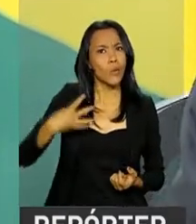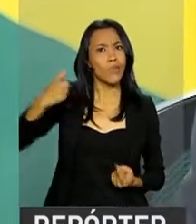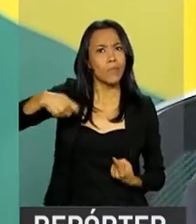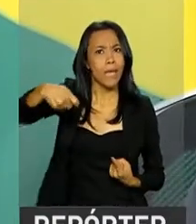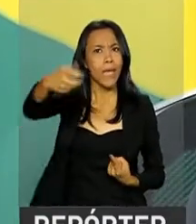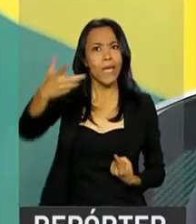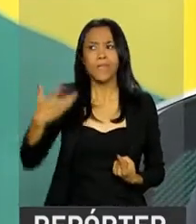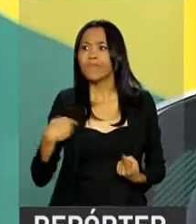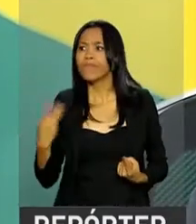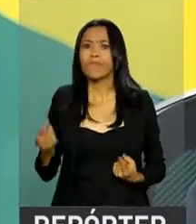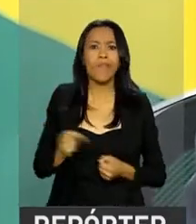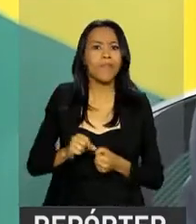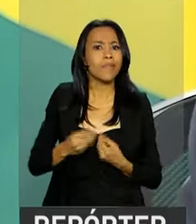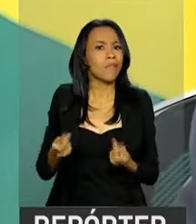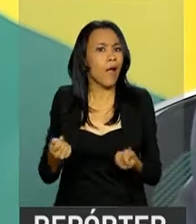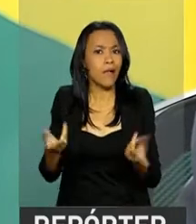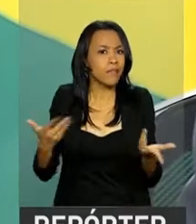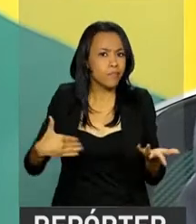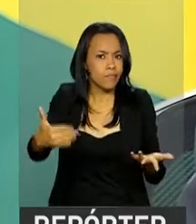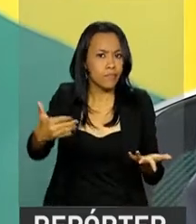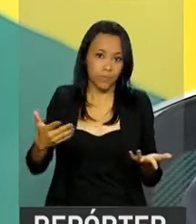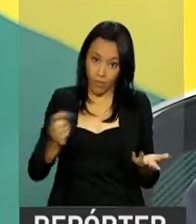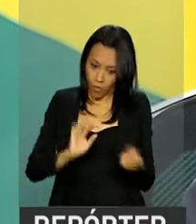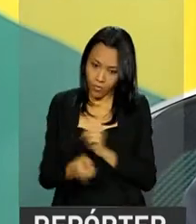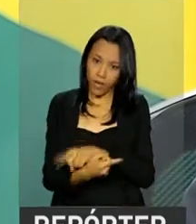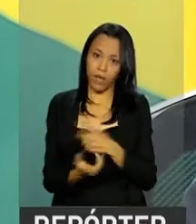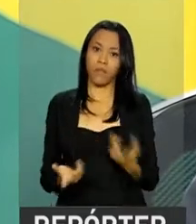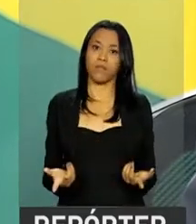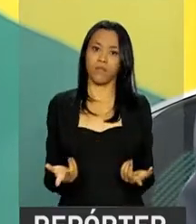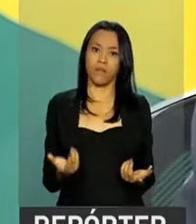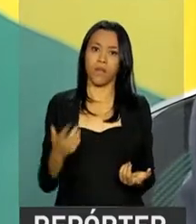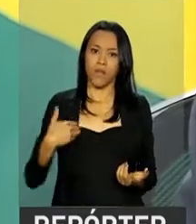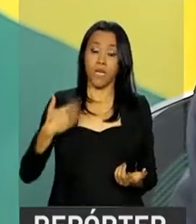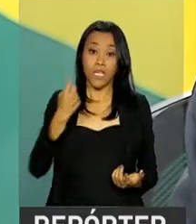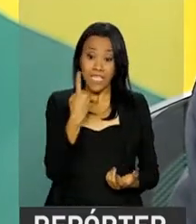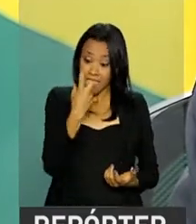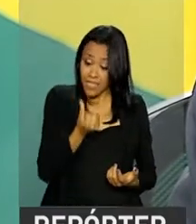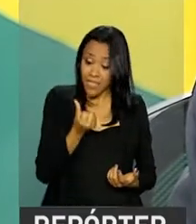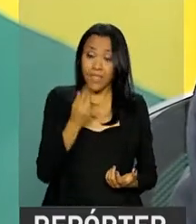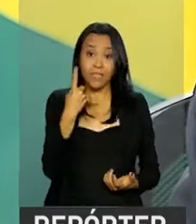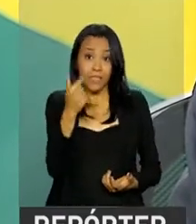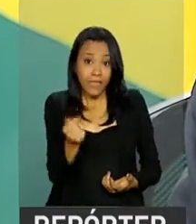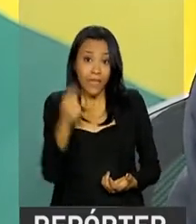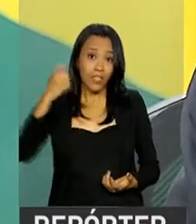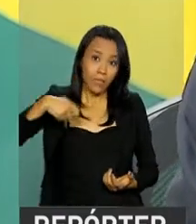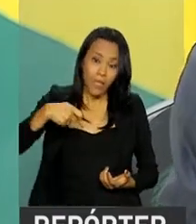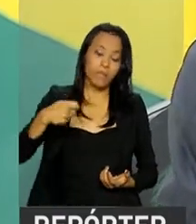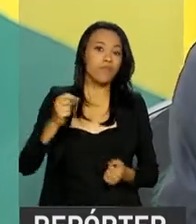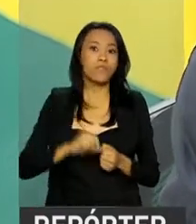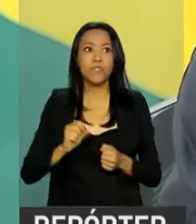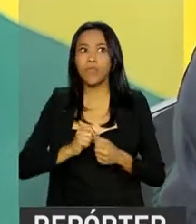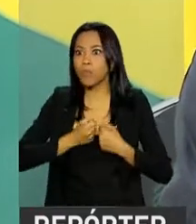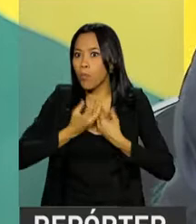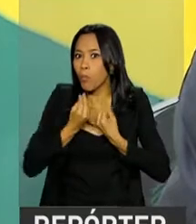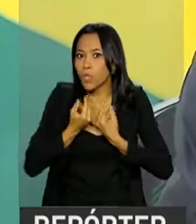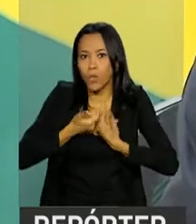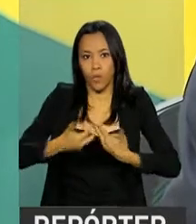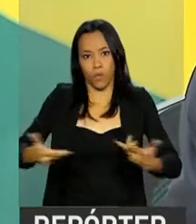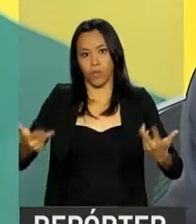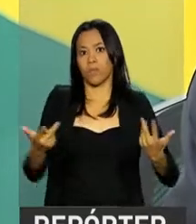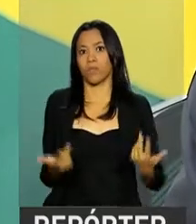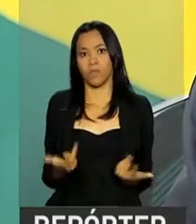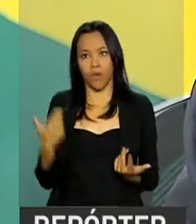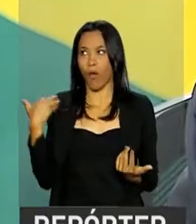frente, ninguém mais vai fazer nada. Pelo contrário. Nós em 16 meses, 17 meses, fizemos muita coisa, né, líder? Fizemos